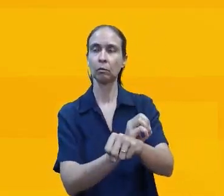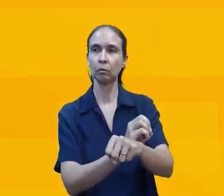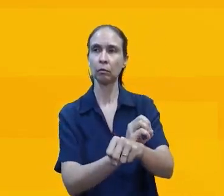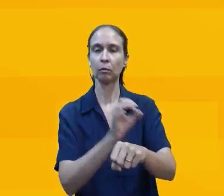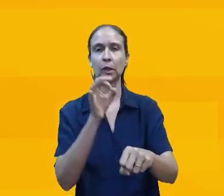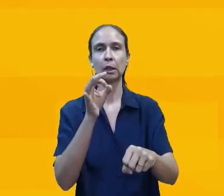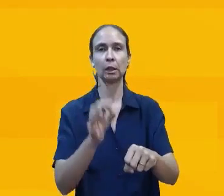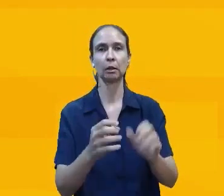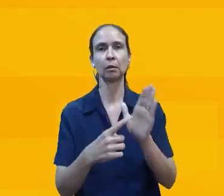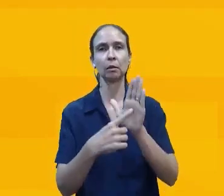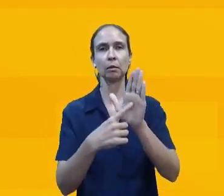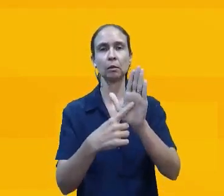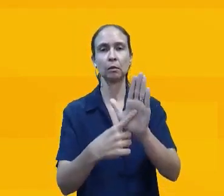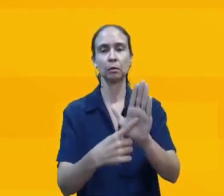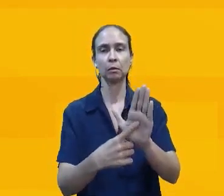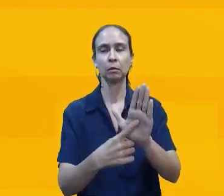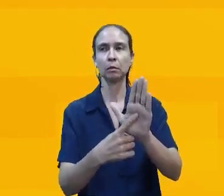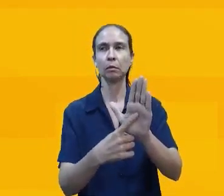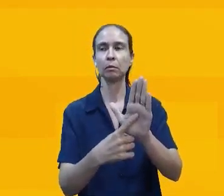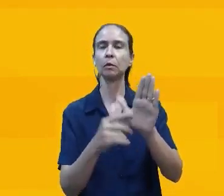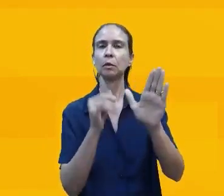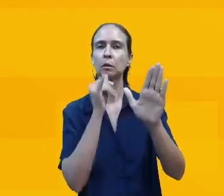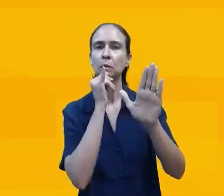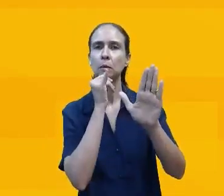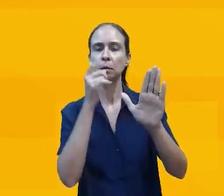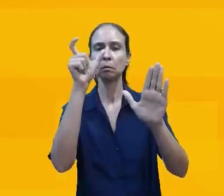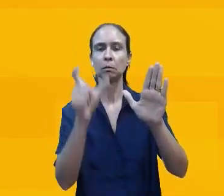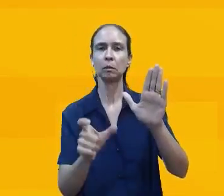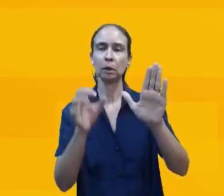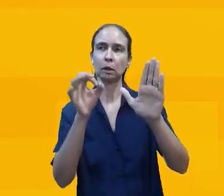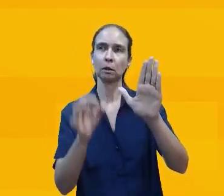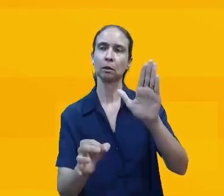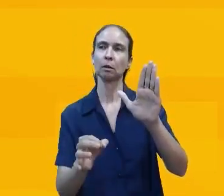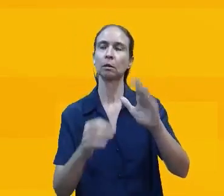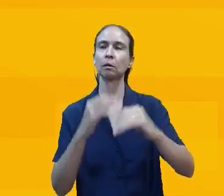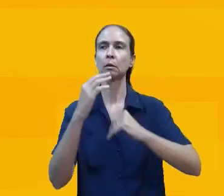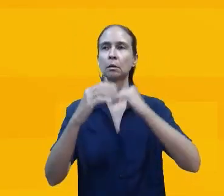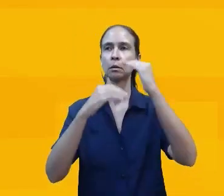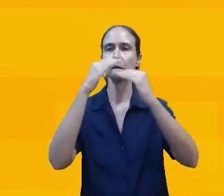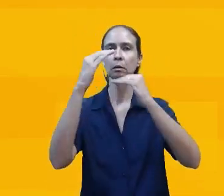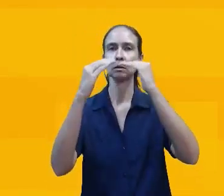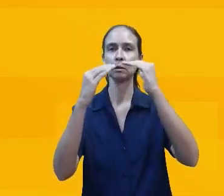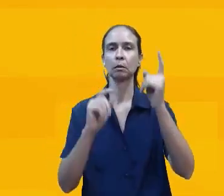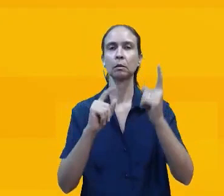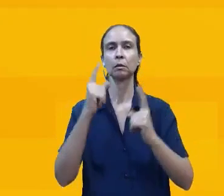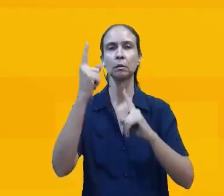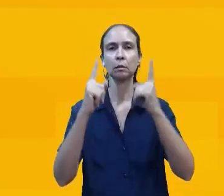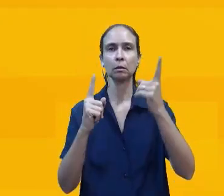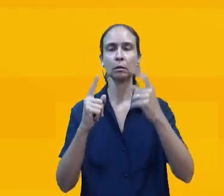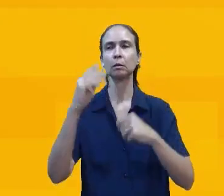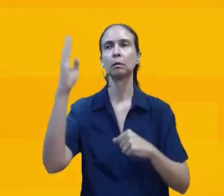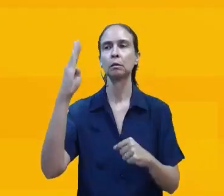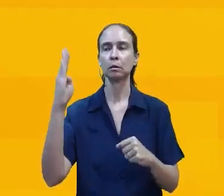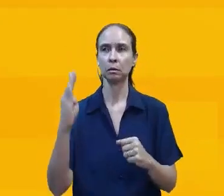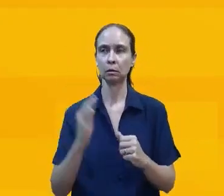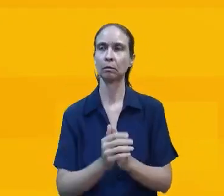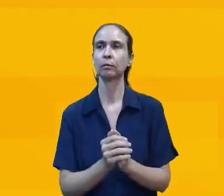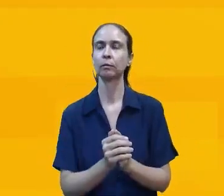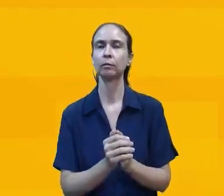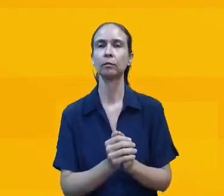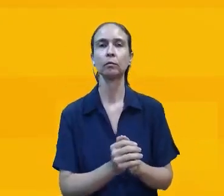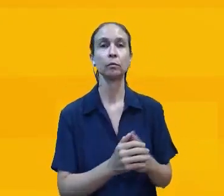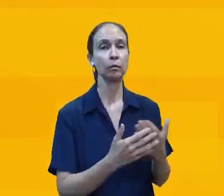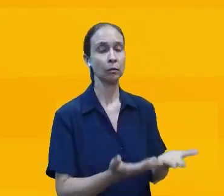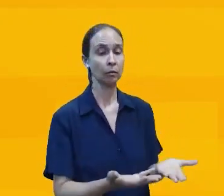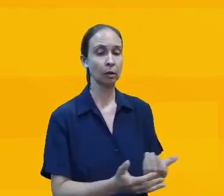para a produção nacional. Perfeito. Doutor, dentro do abacaxi tocantinense, eu queria que o senhor